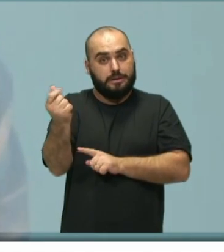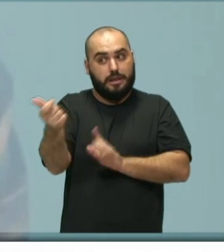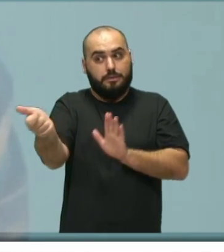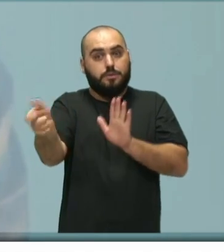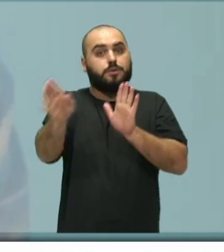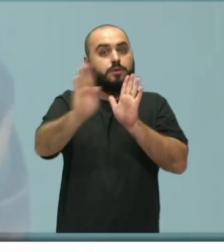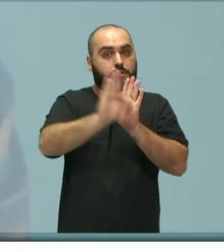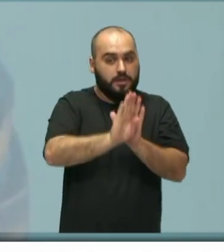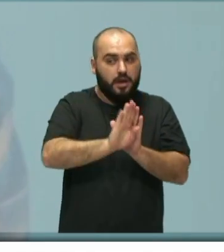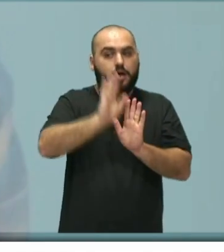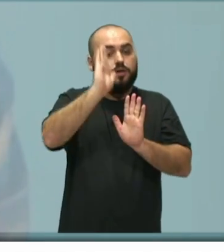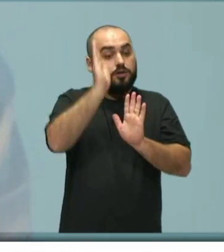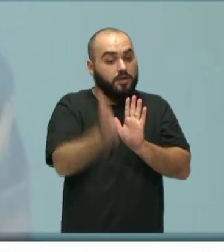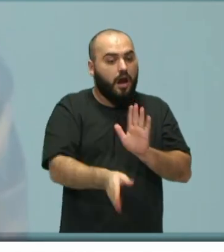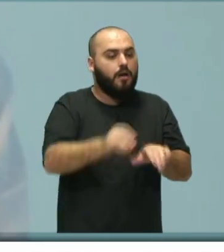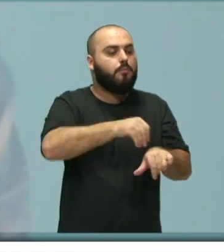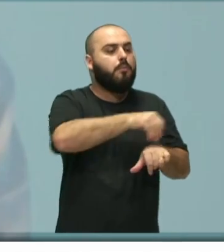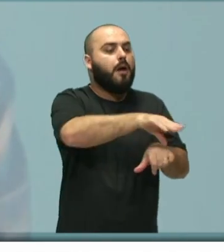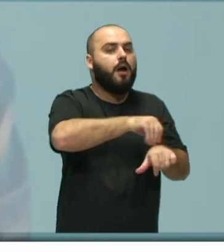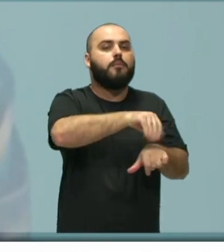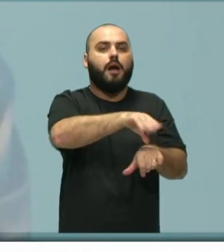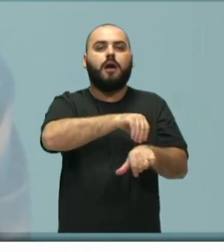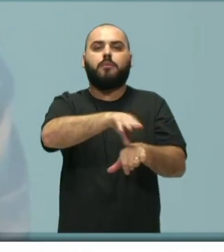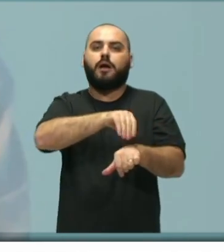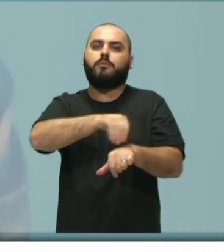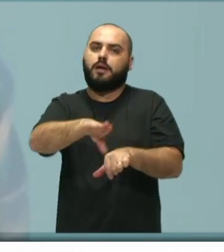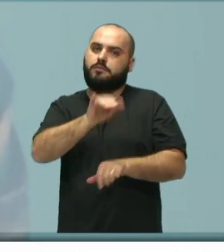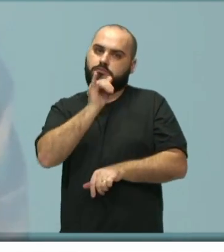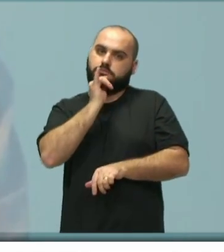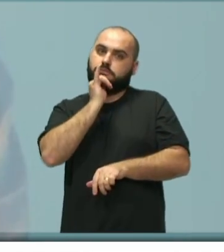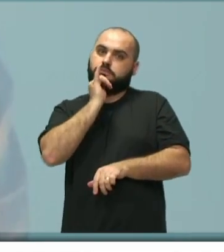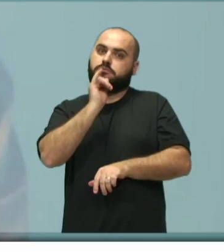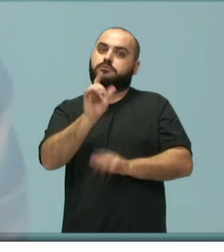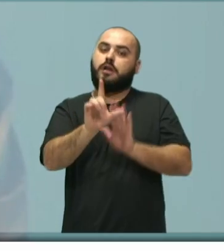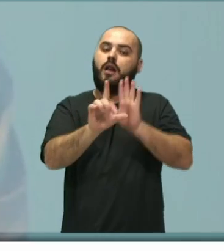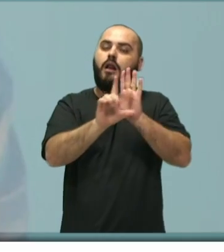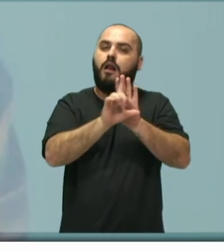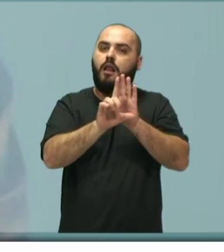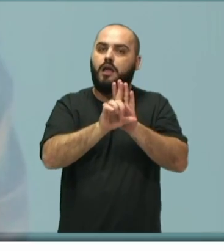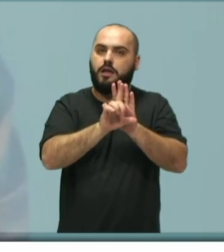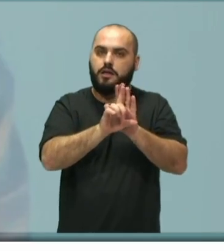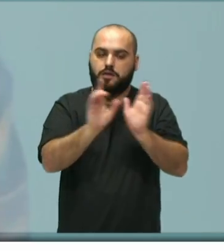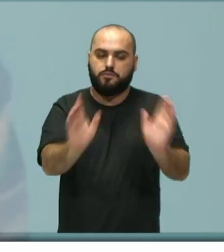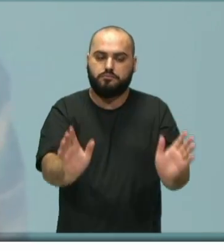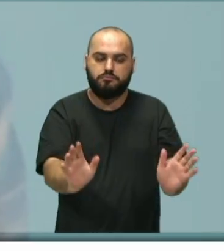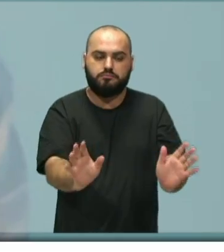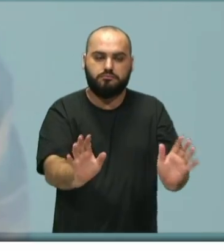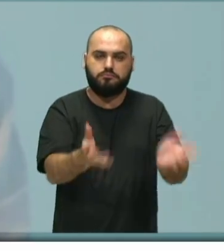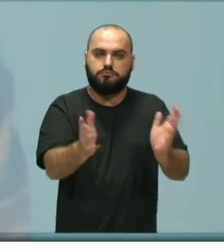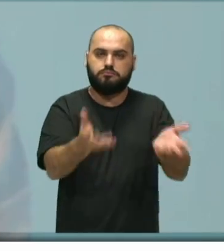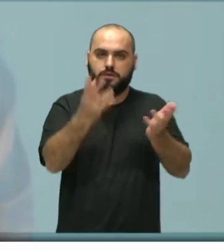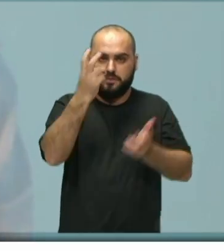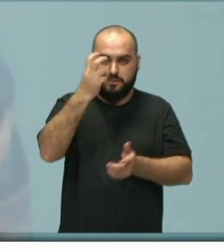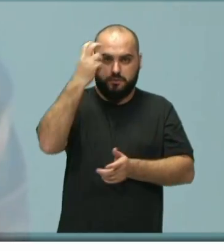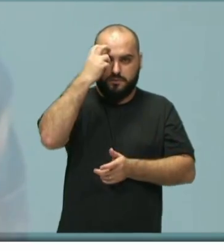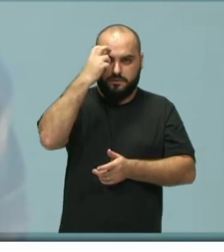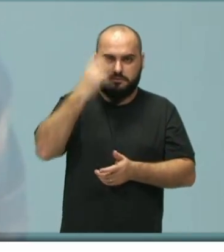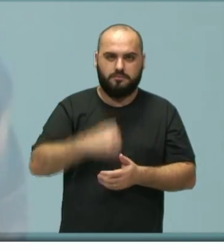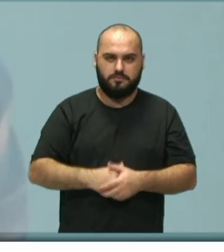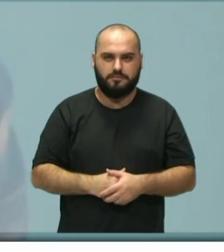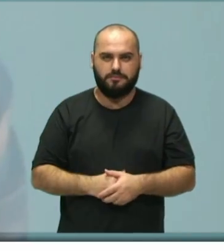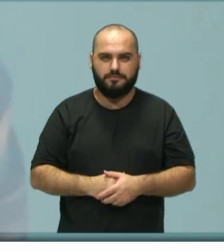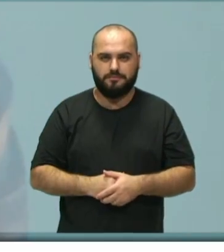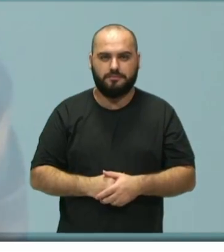estão destinadas para aquilo, né? No caso da lei de incentivo à cultura, é algo que é a troca, né,